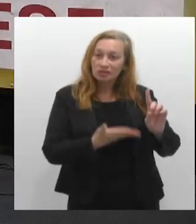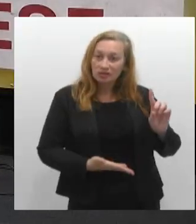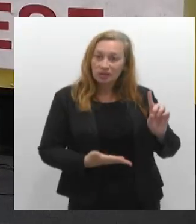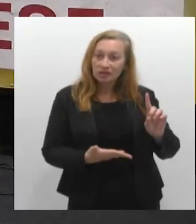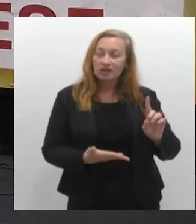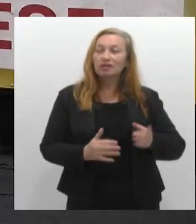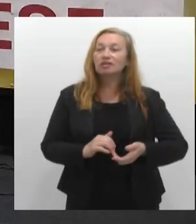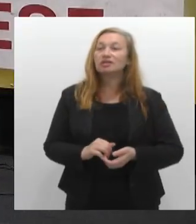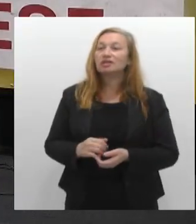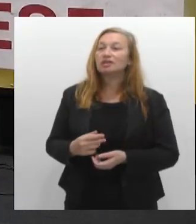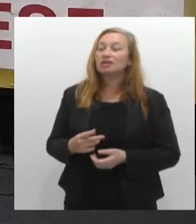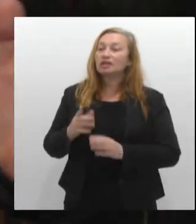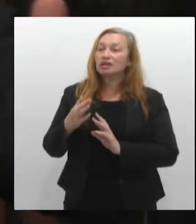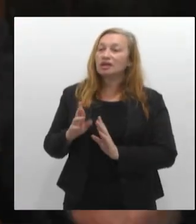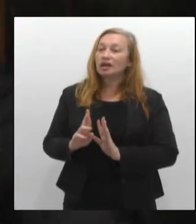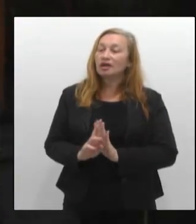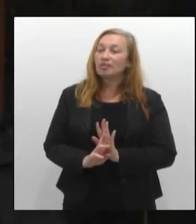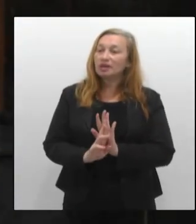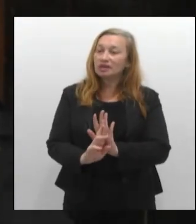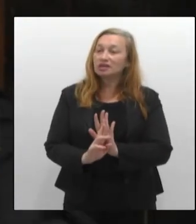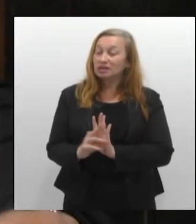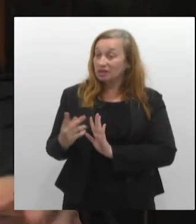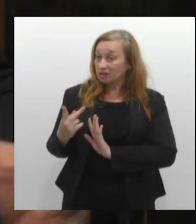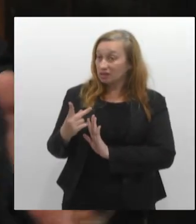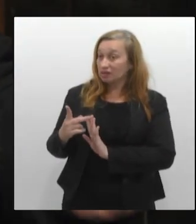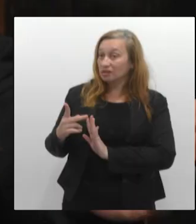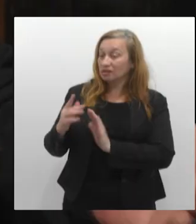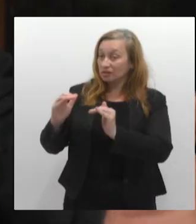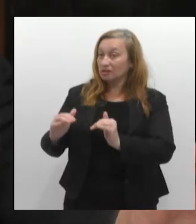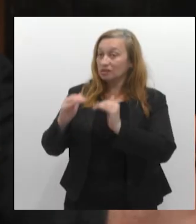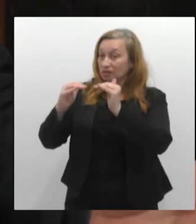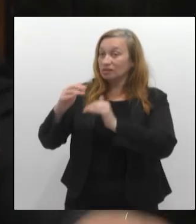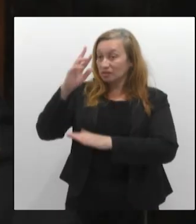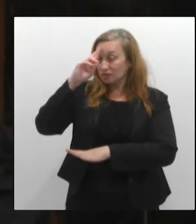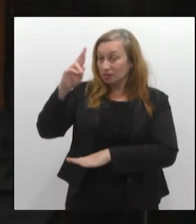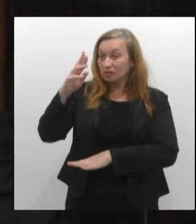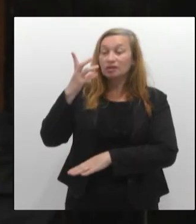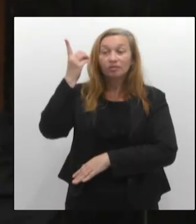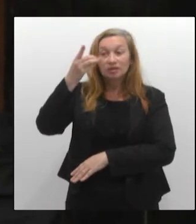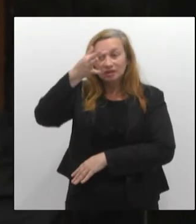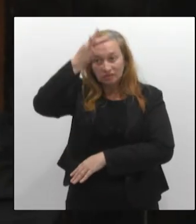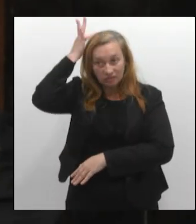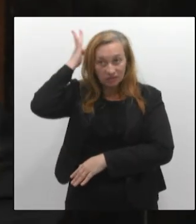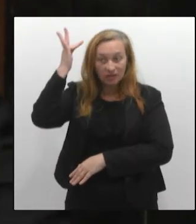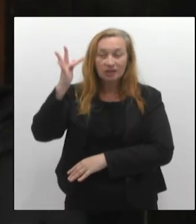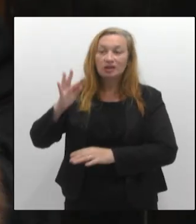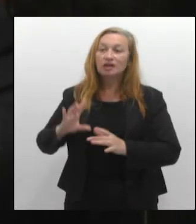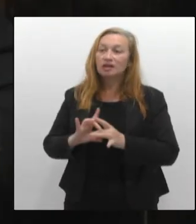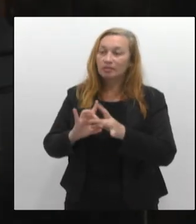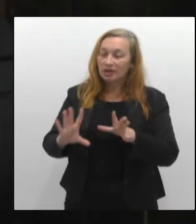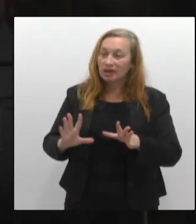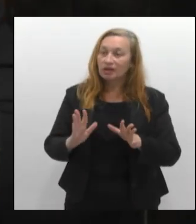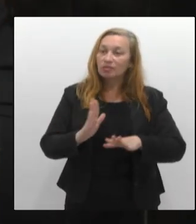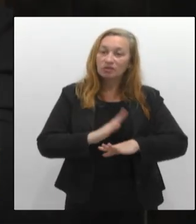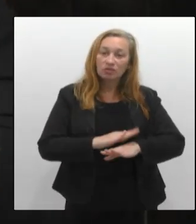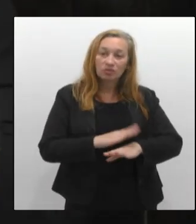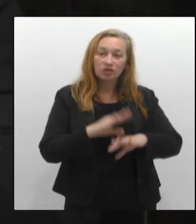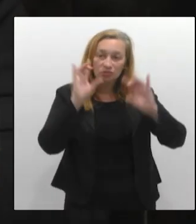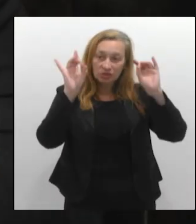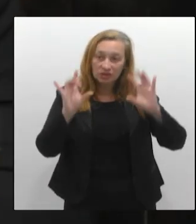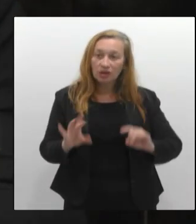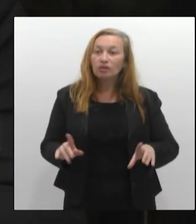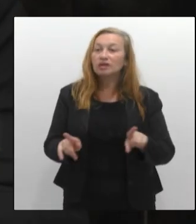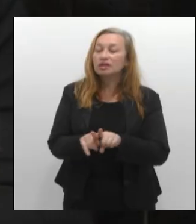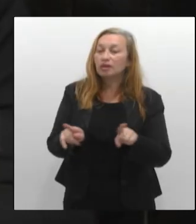Na sua pessoa, todos os demais deputados que deram o seu assentimento para poder ter a sessão solene.